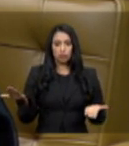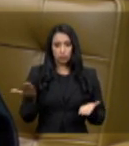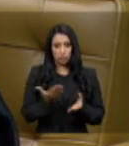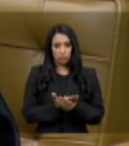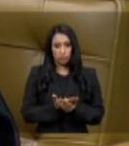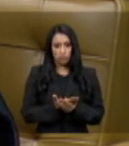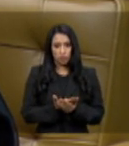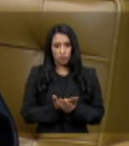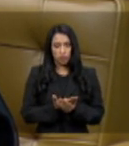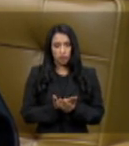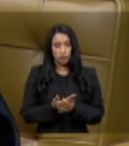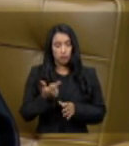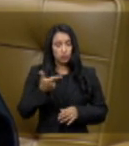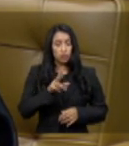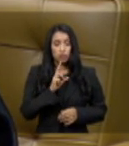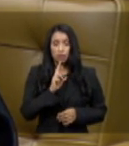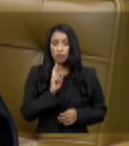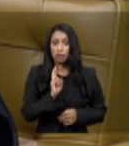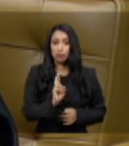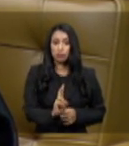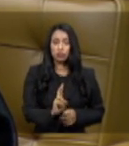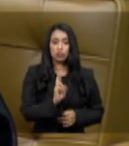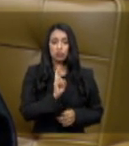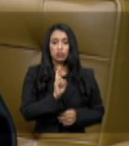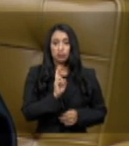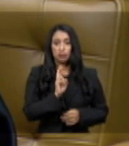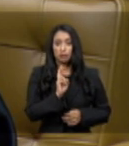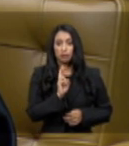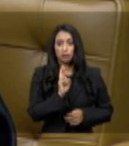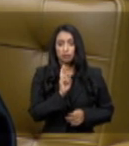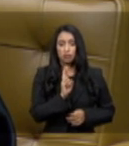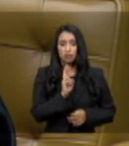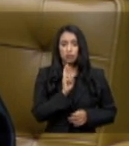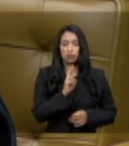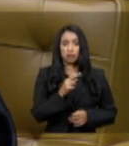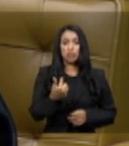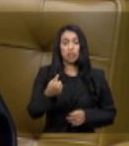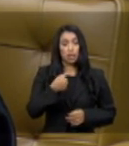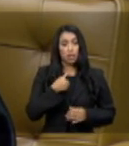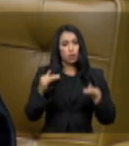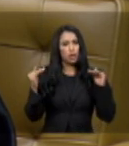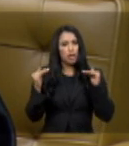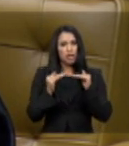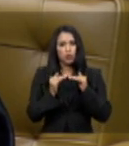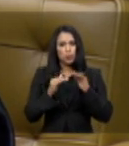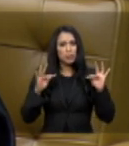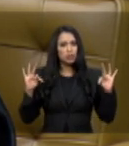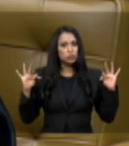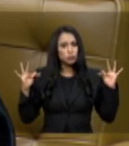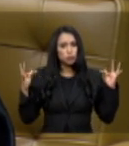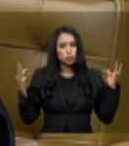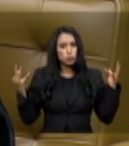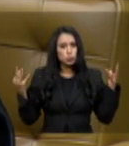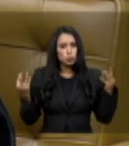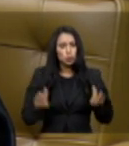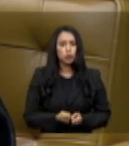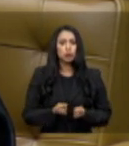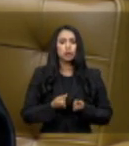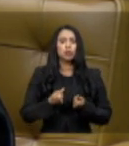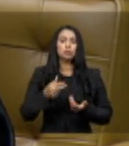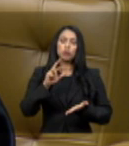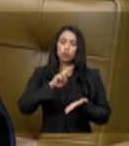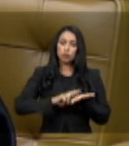processo sem resolução do mérito eu acompanho integralmente o